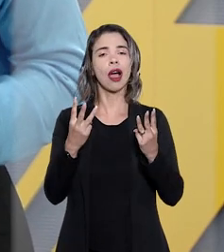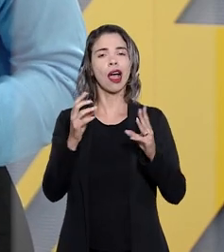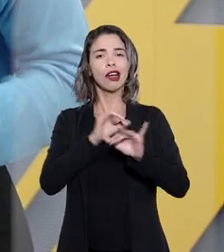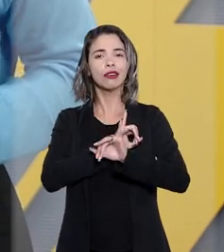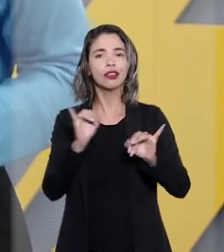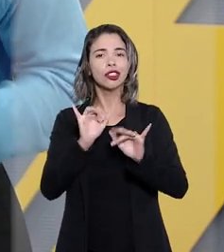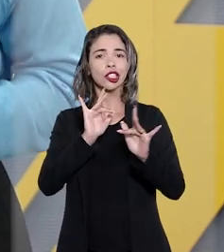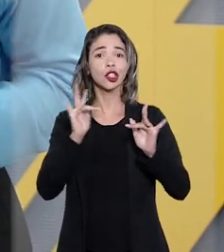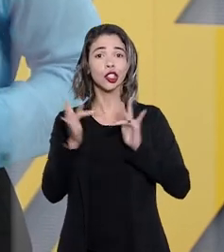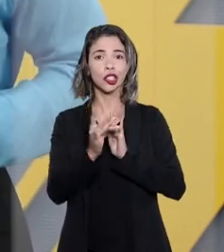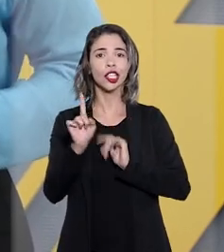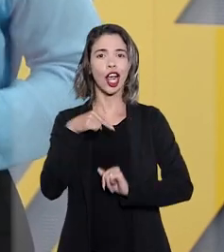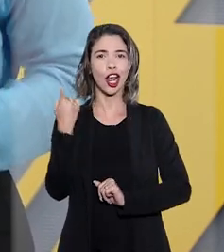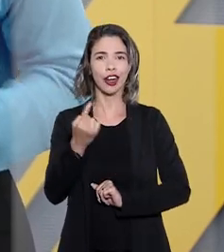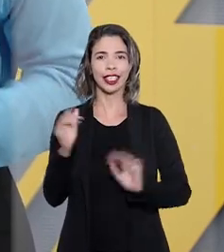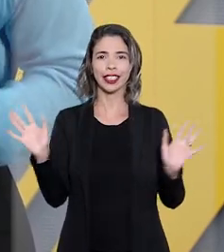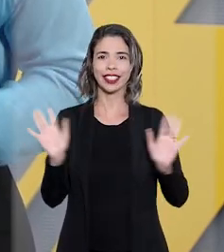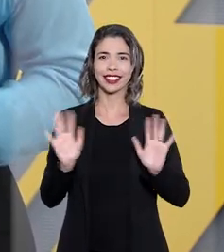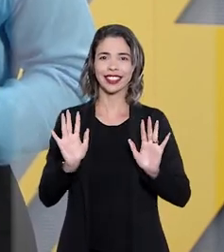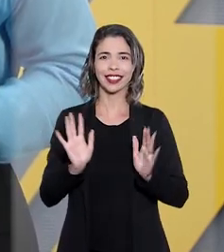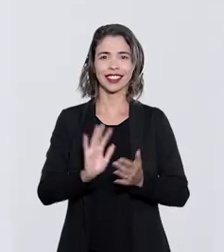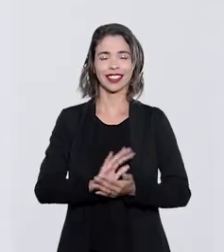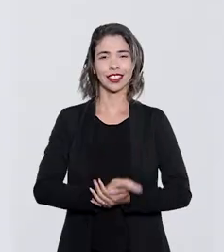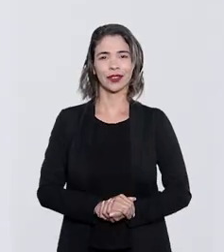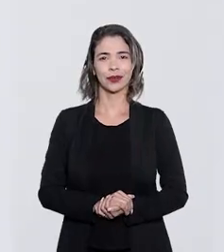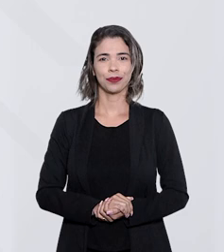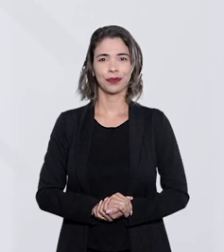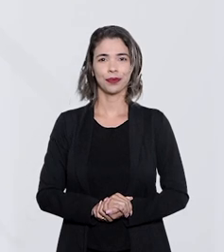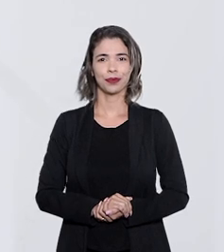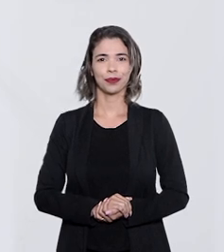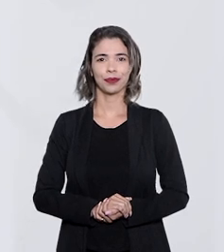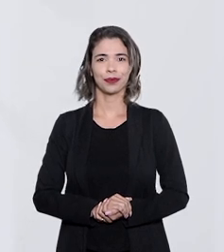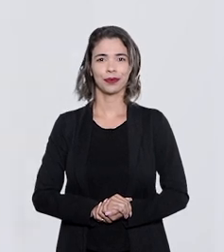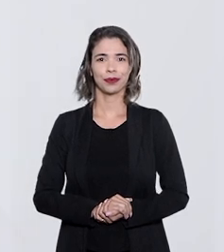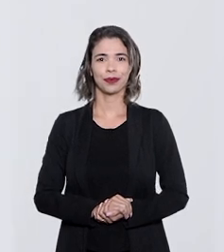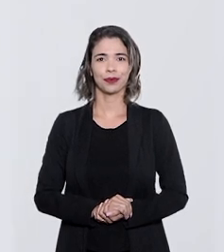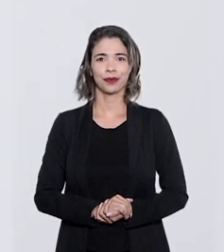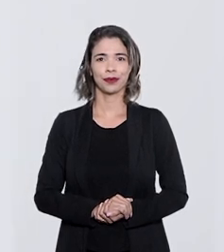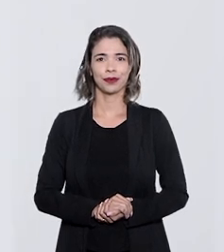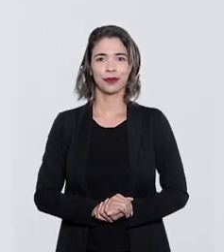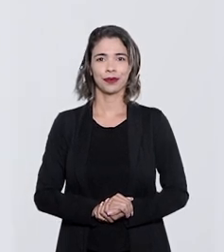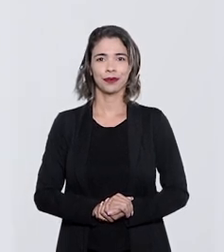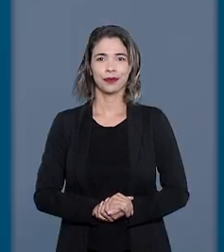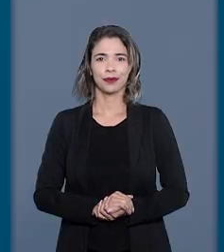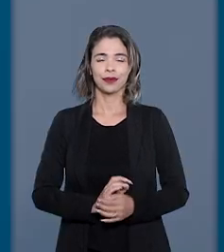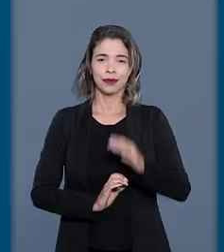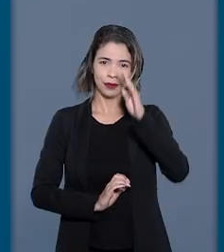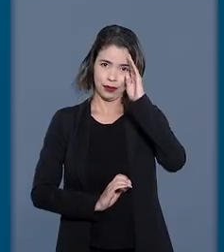e nas nossas redes sociais. Até a próxima!